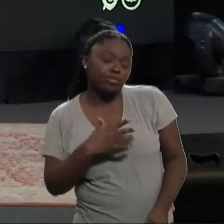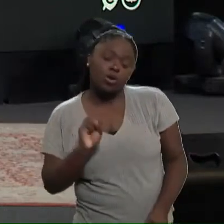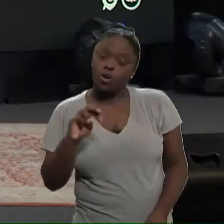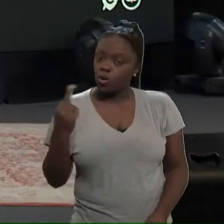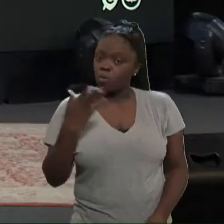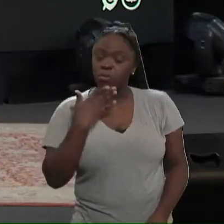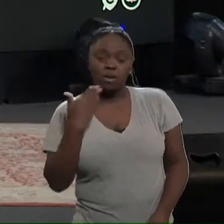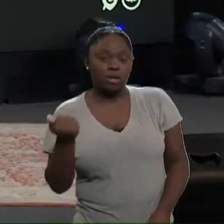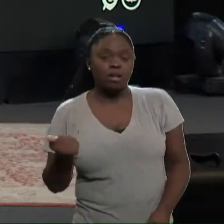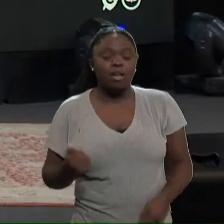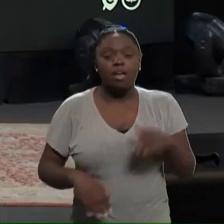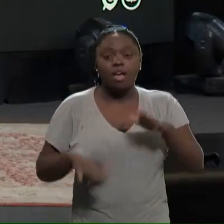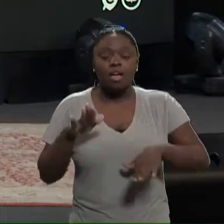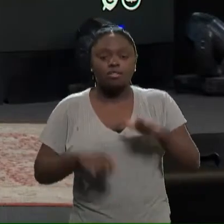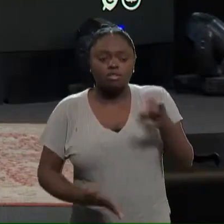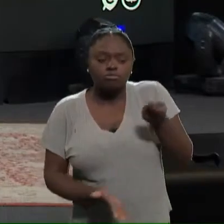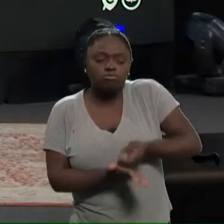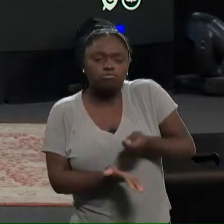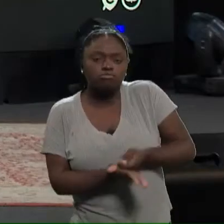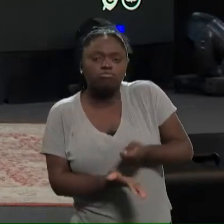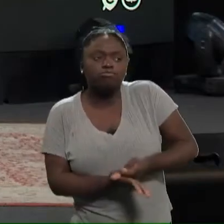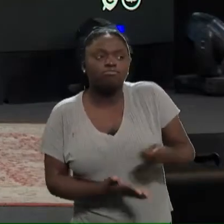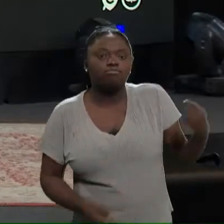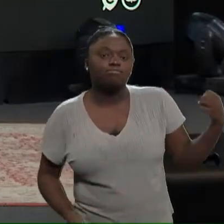melhor, a gente está forçando o novo.